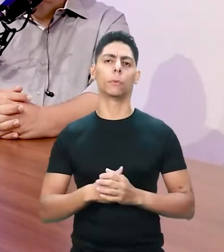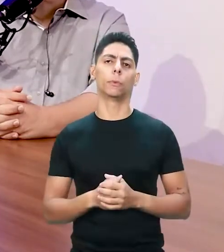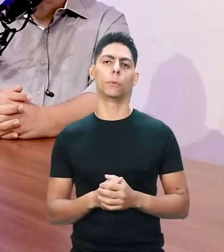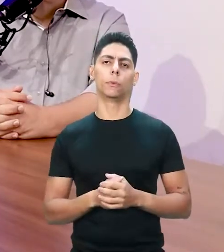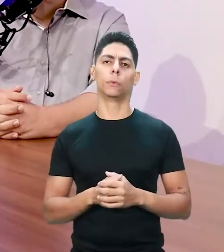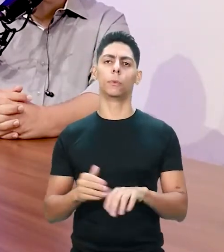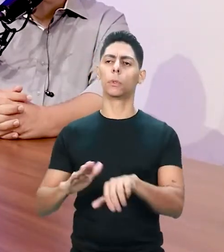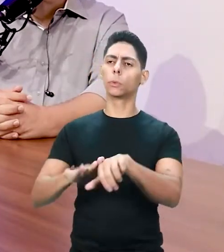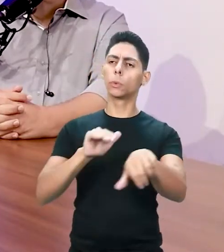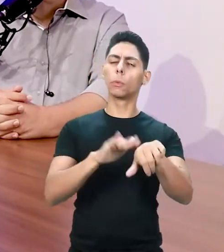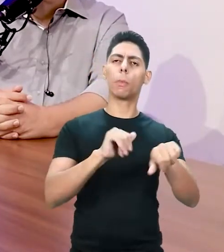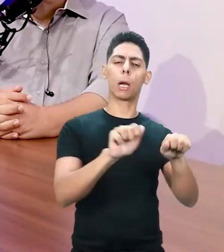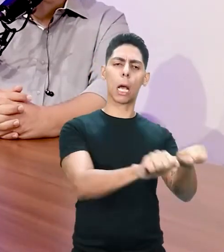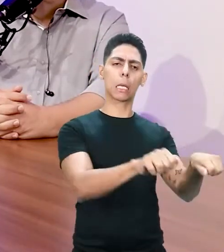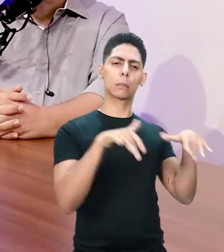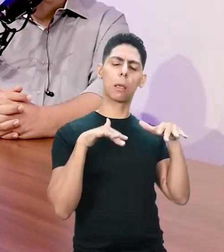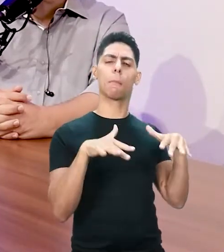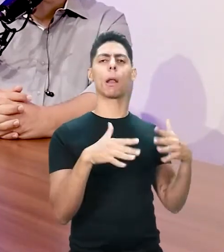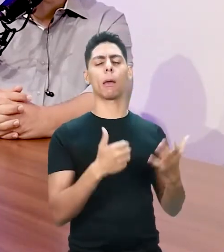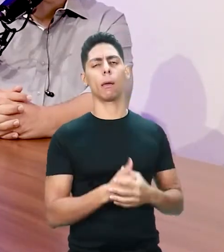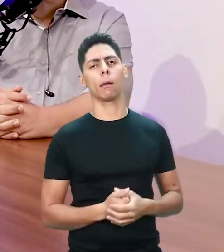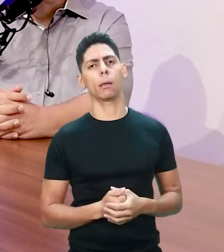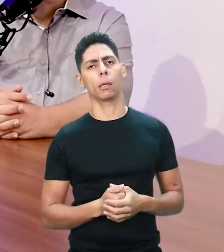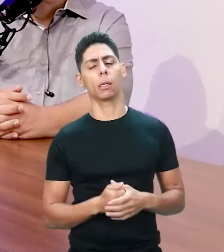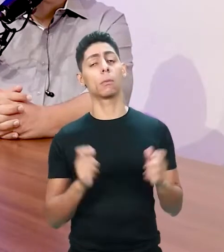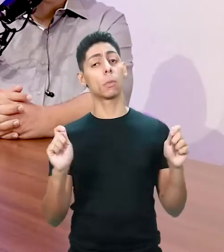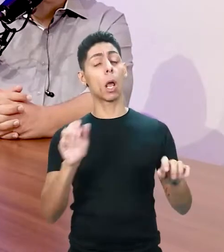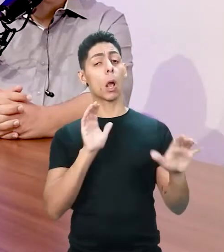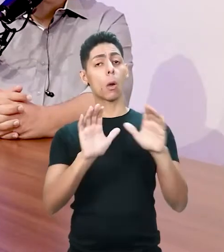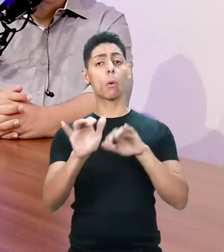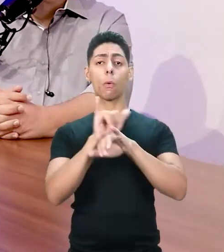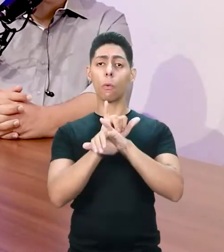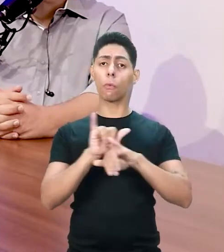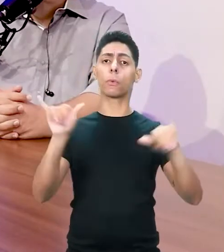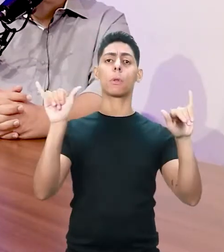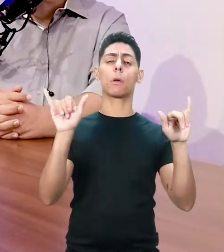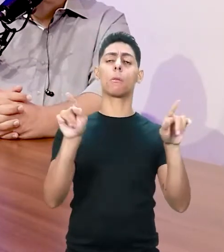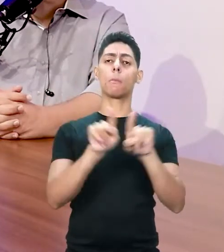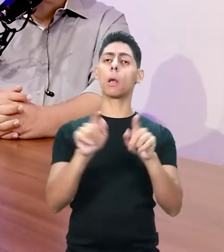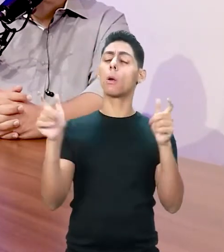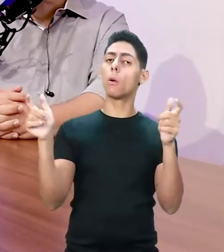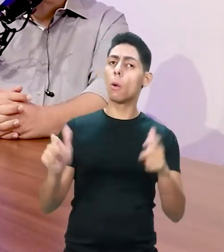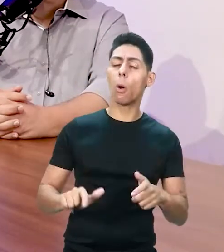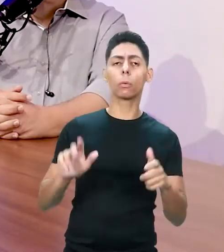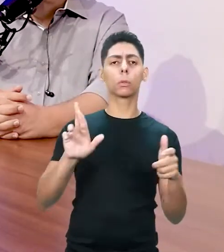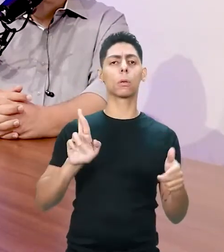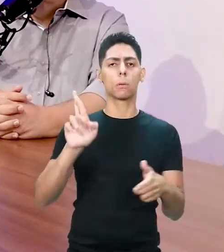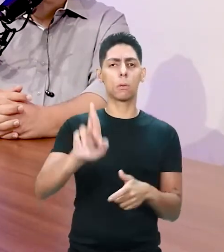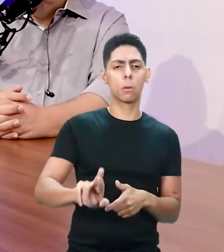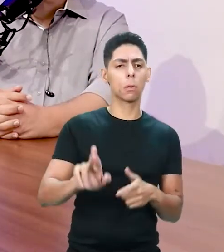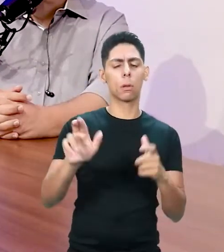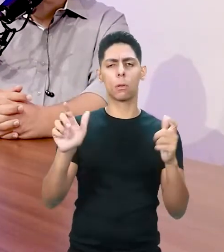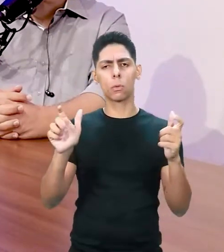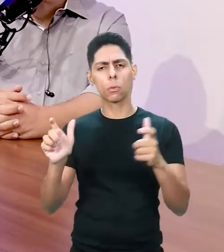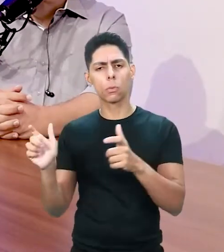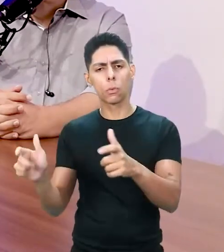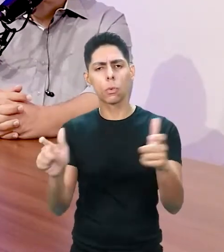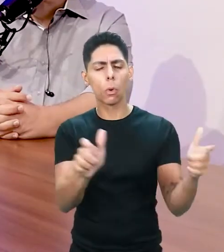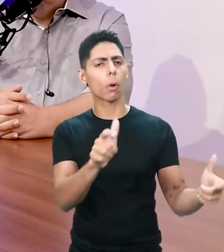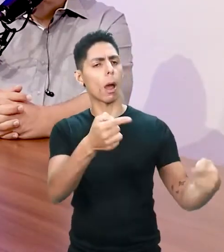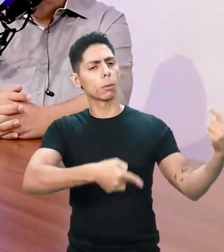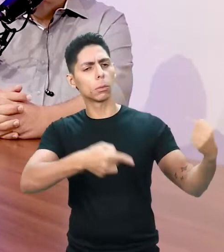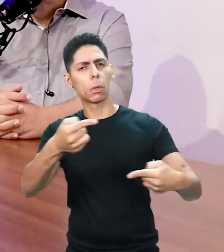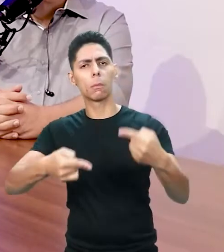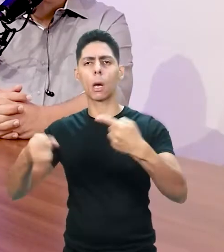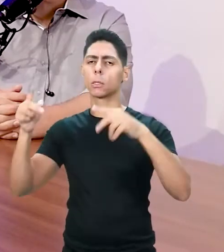em grandes assembleias, e comunicar também aonde a ULAC está se representando em grandes debates